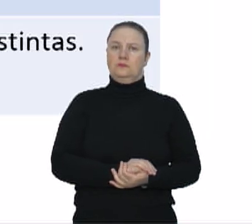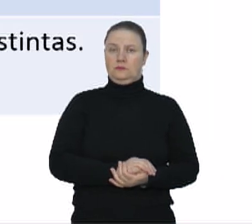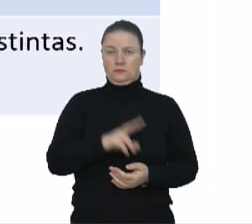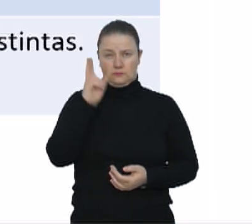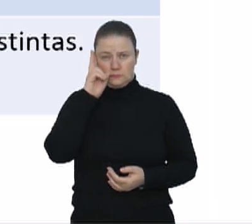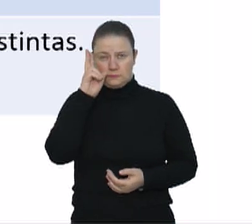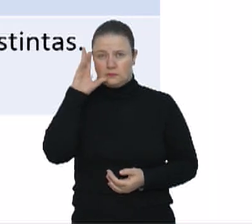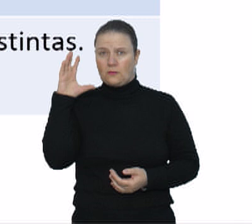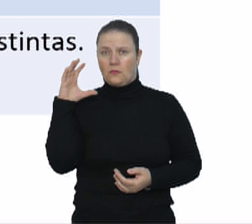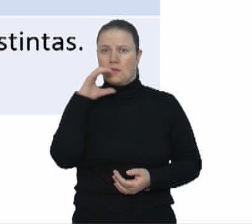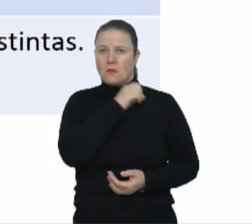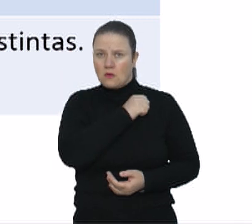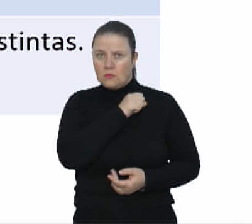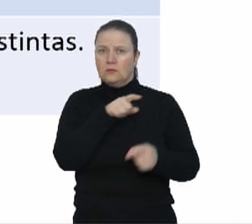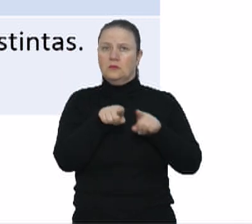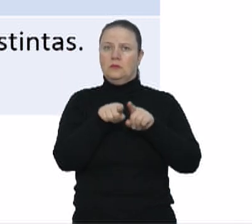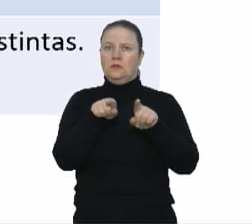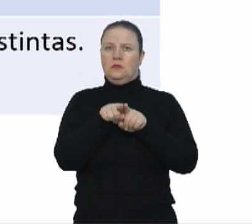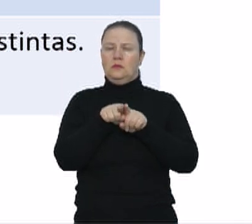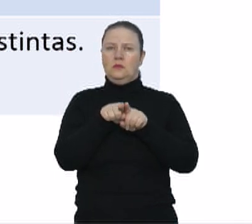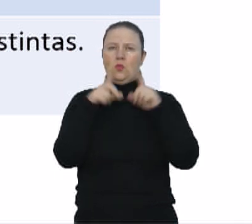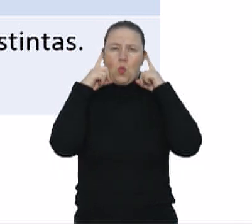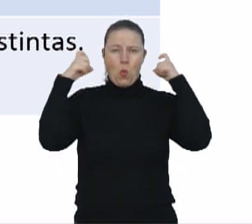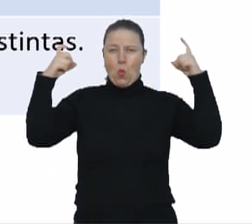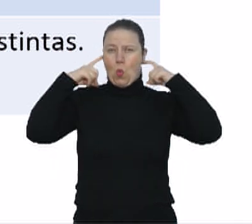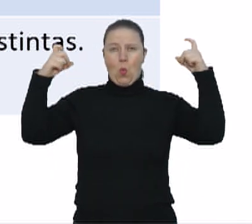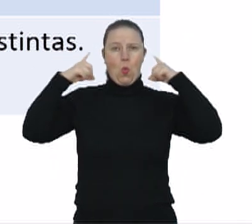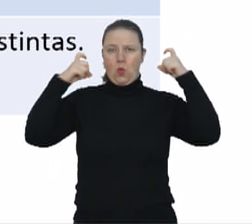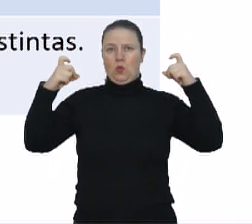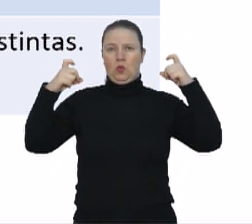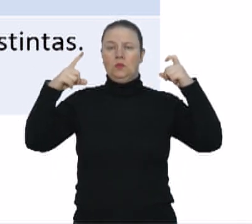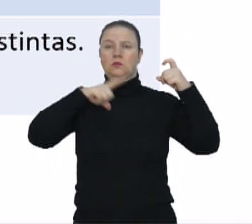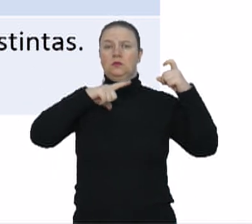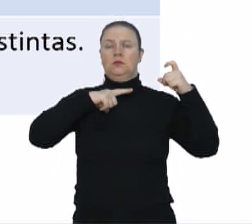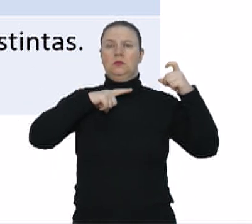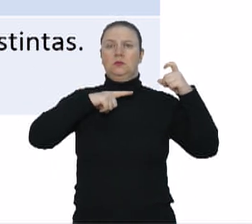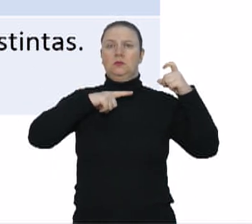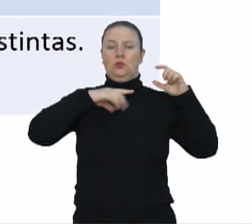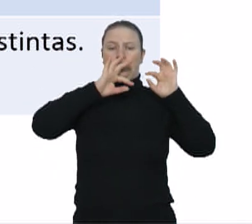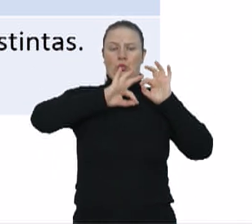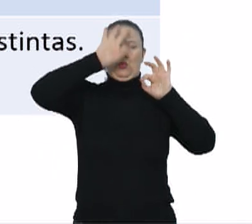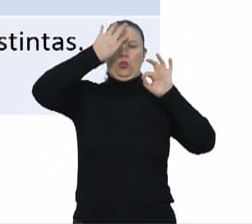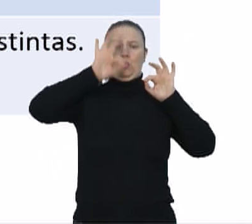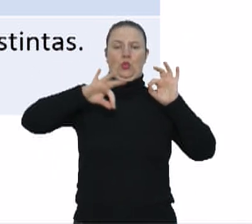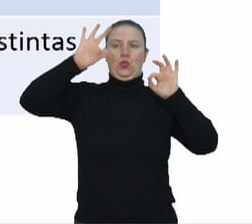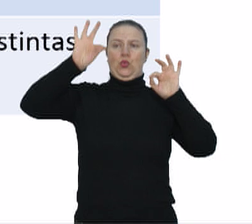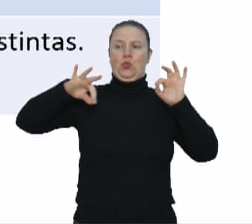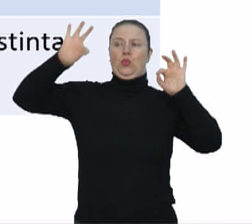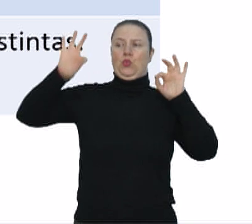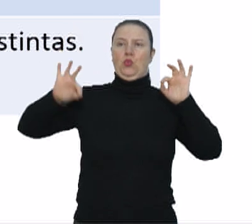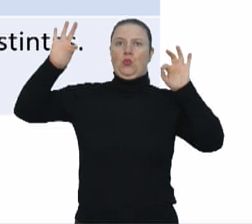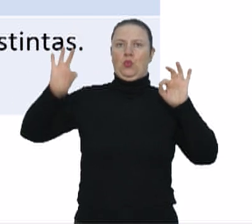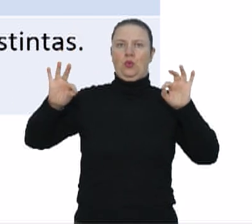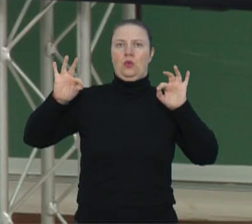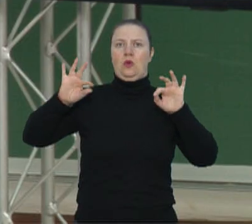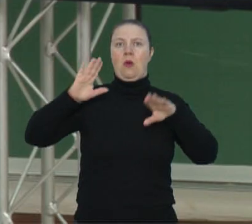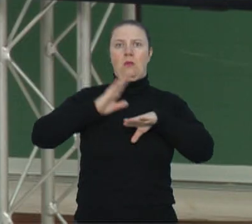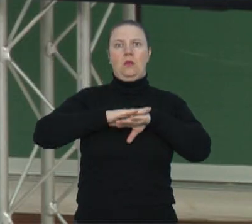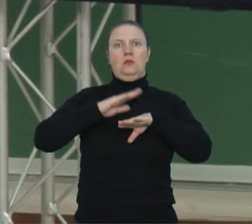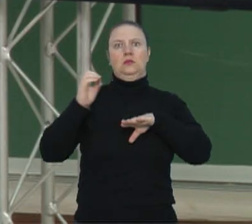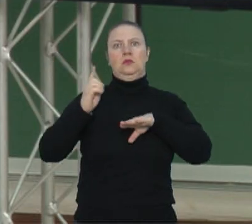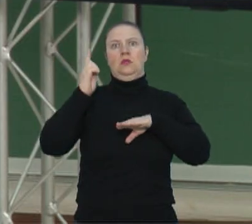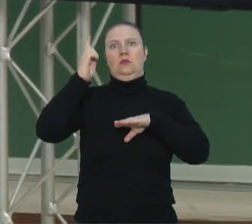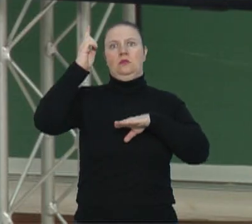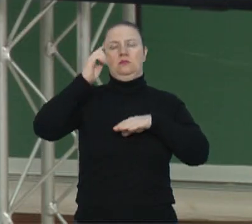Lembrando rapidamente, né, a altura. A altura tem a ver com a frequência dos sons. Então, uma